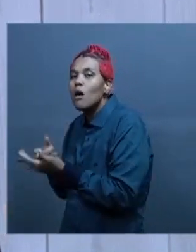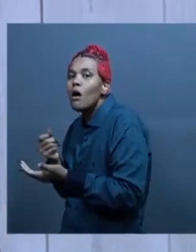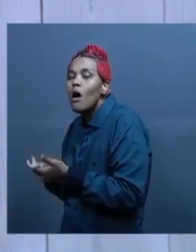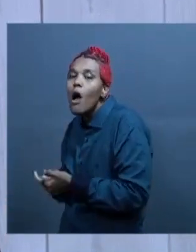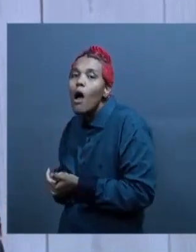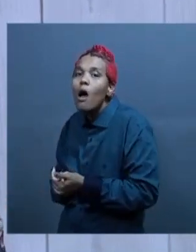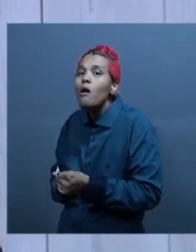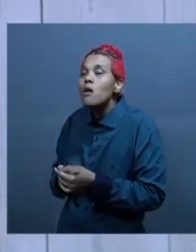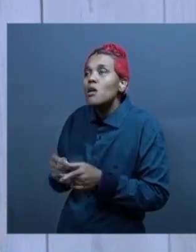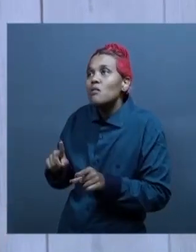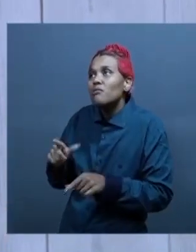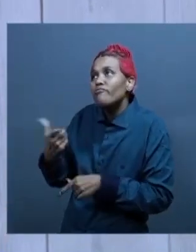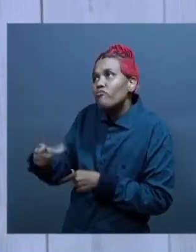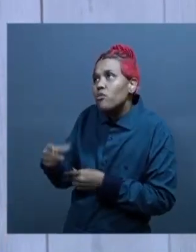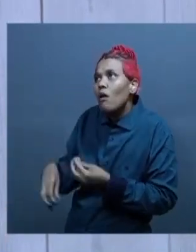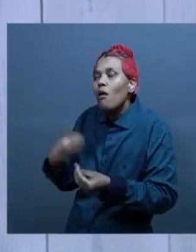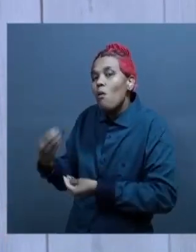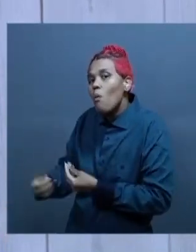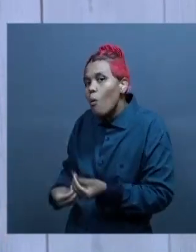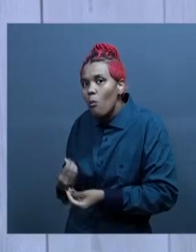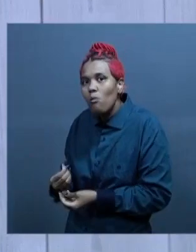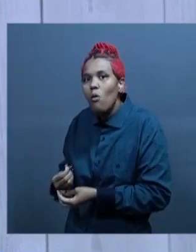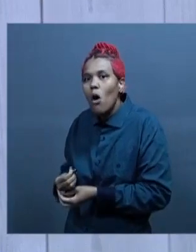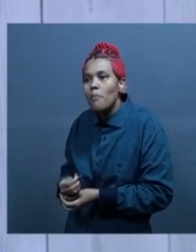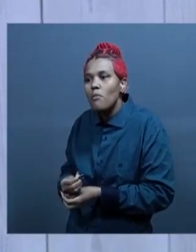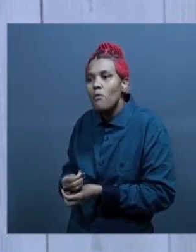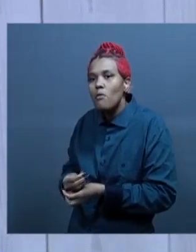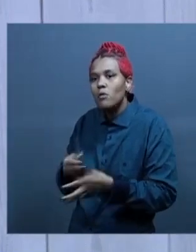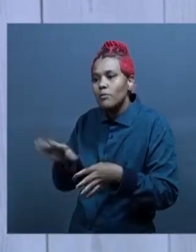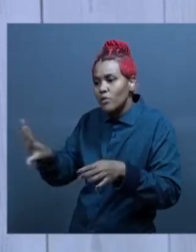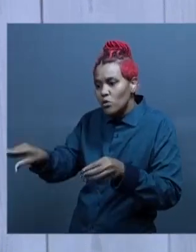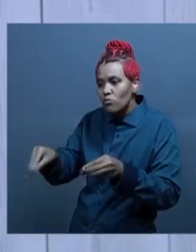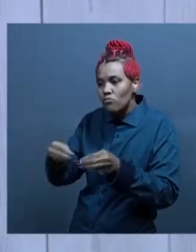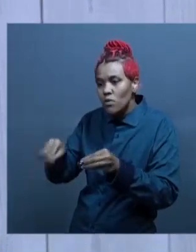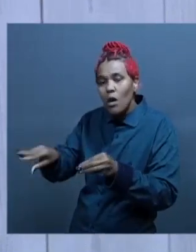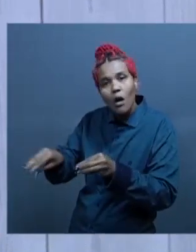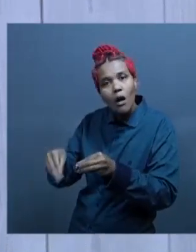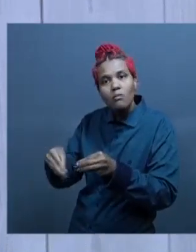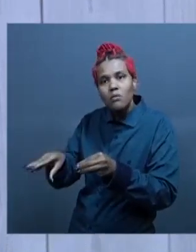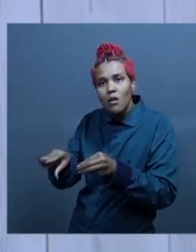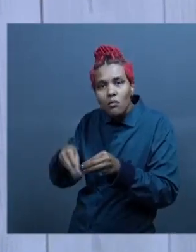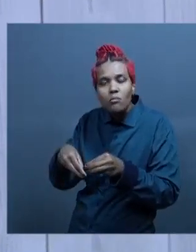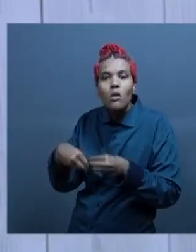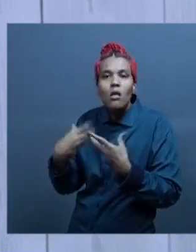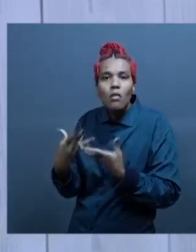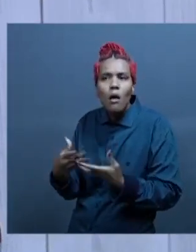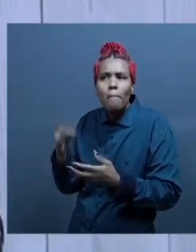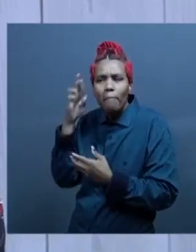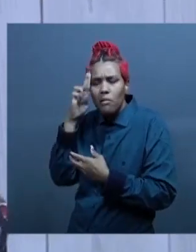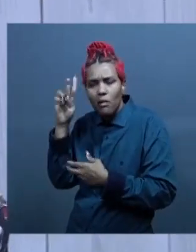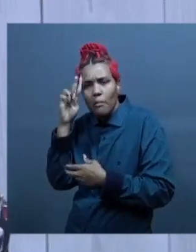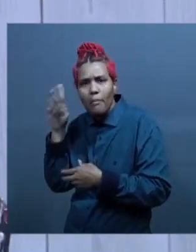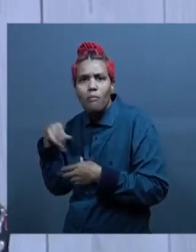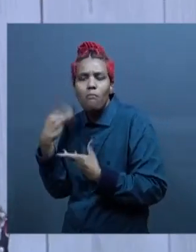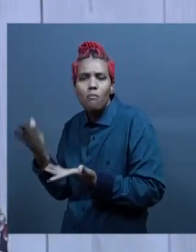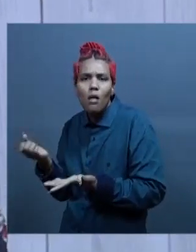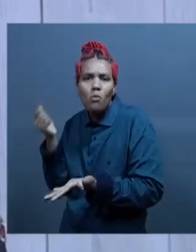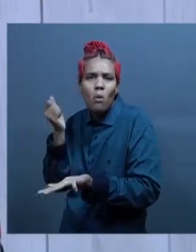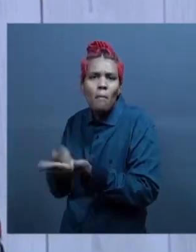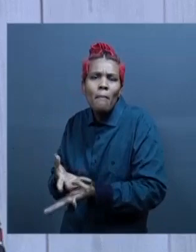não apenas de pra comunicar o seu produto mas pra lembrança de marca para qualquer